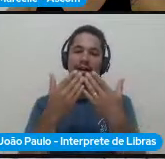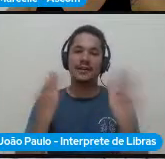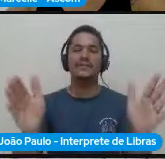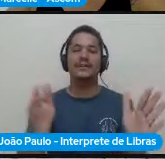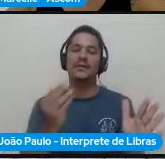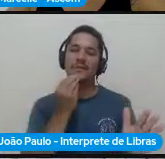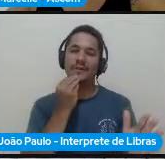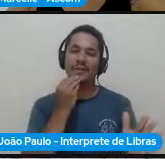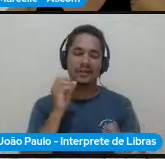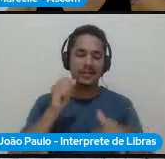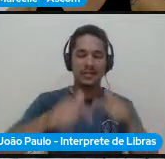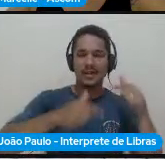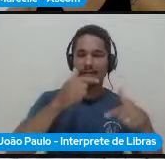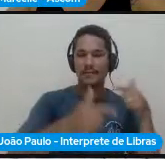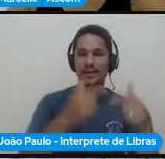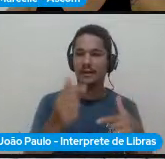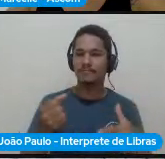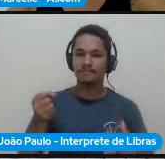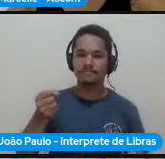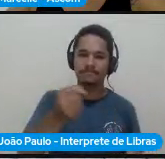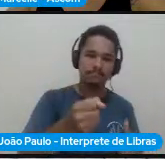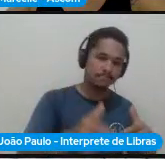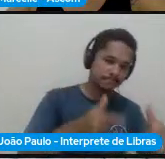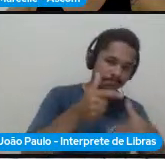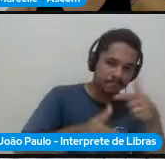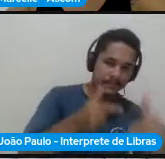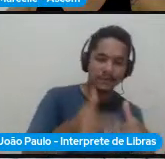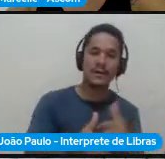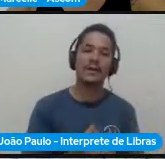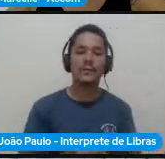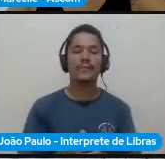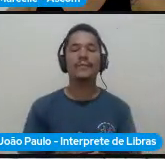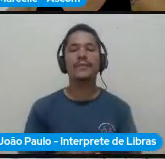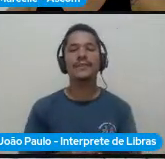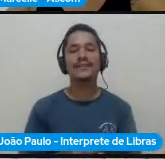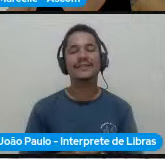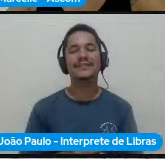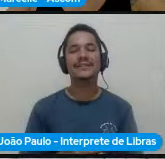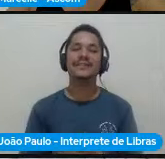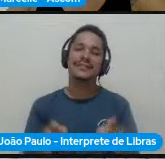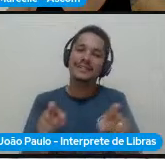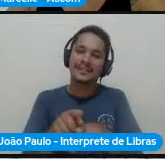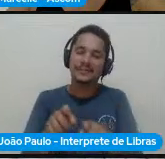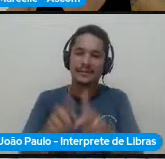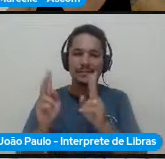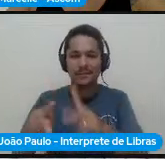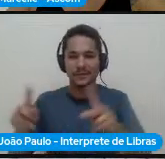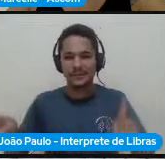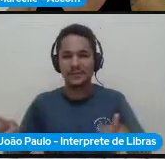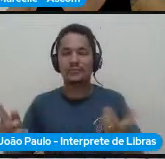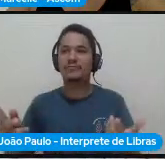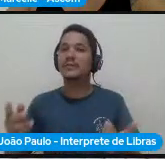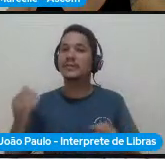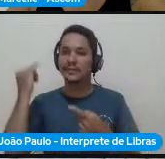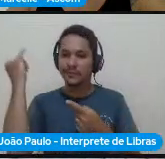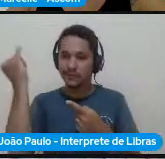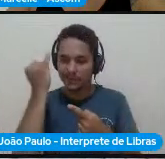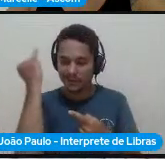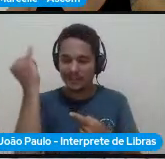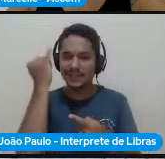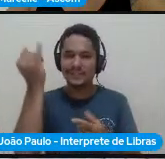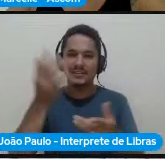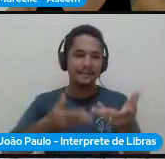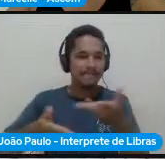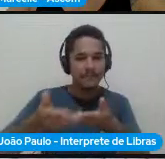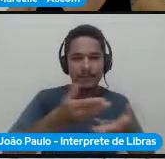uma inserção digna aí no mercado de trabalho. E os professores, né? Por isso é tão importante o envolvimento